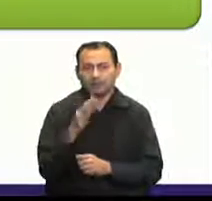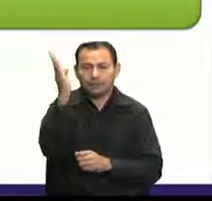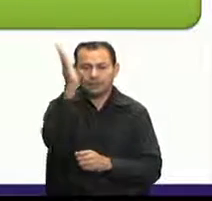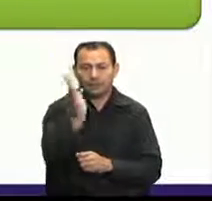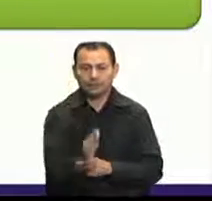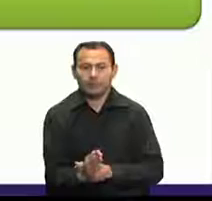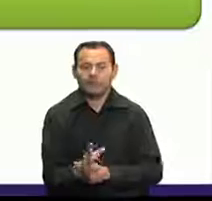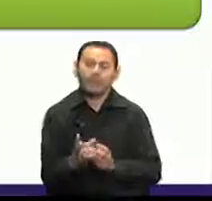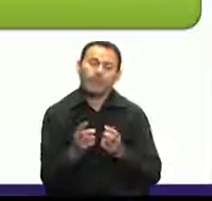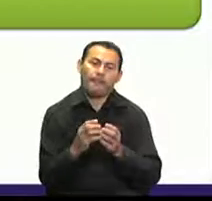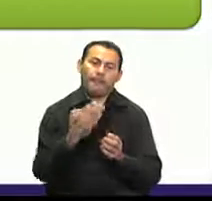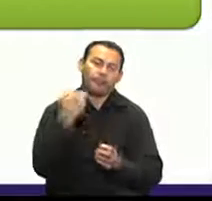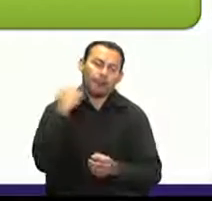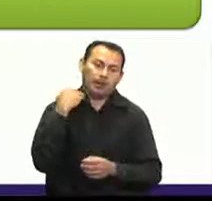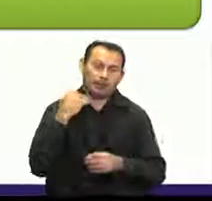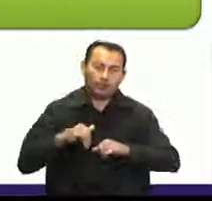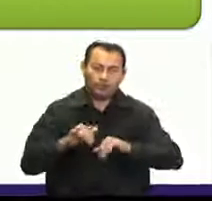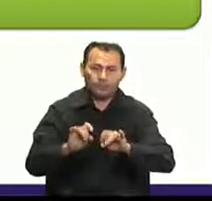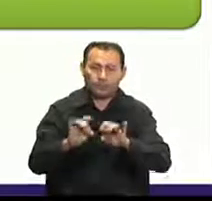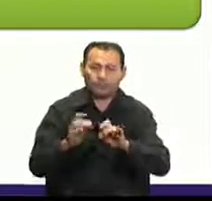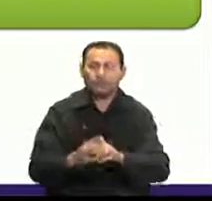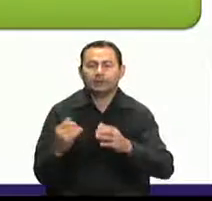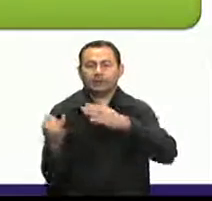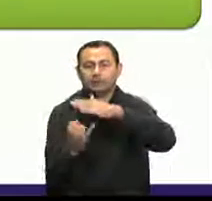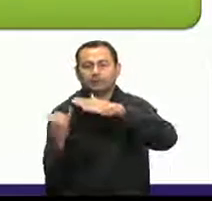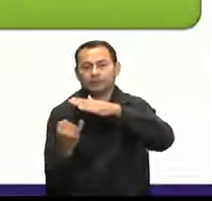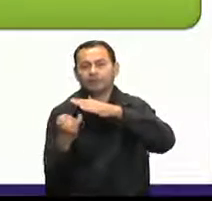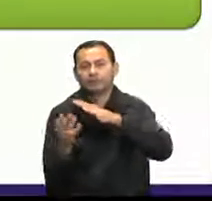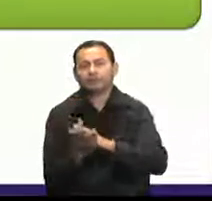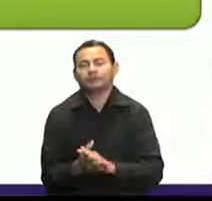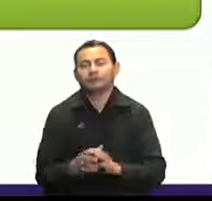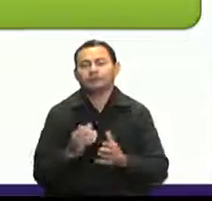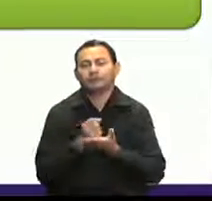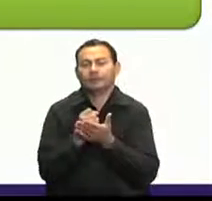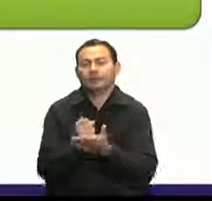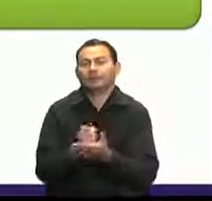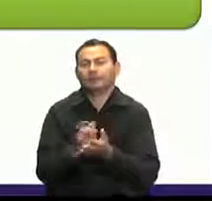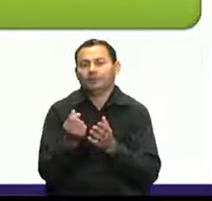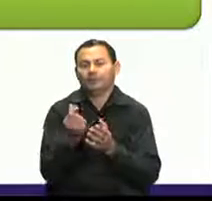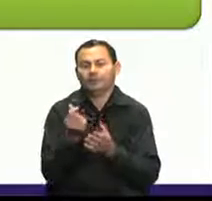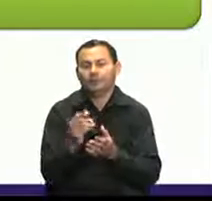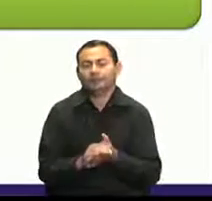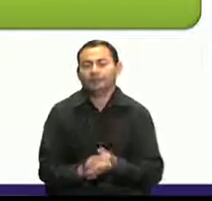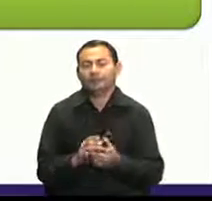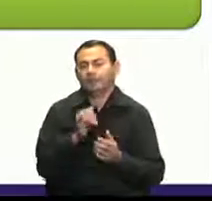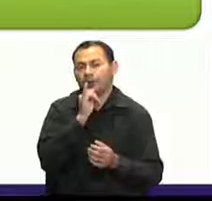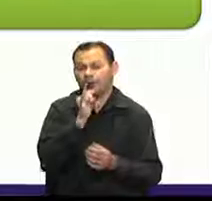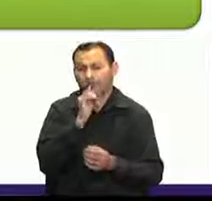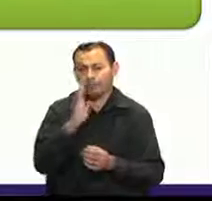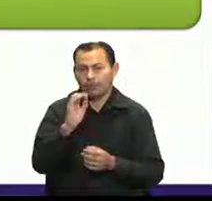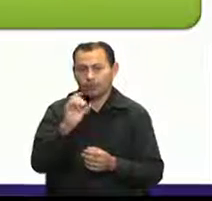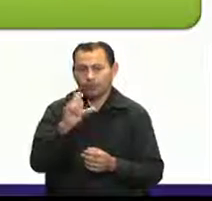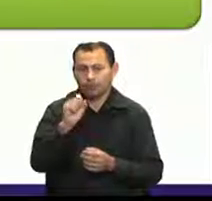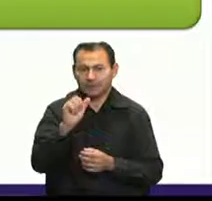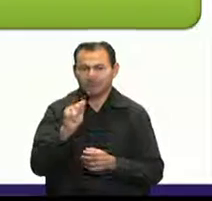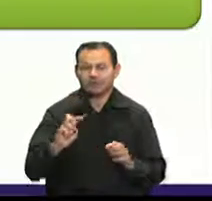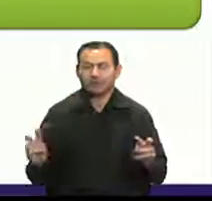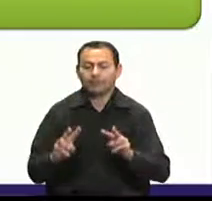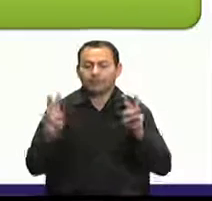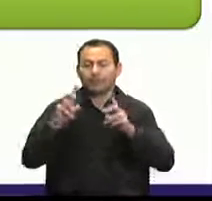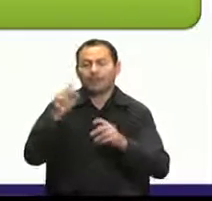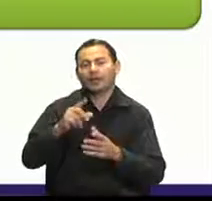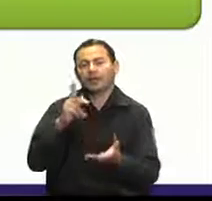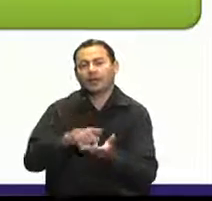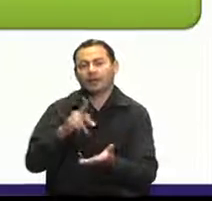como os bancos comerciais e instituições mediadoras financeiras como por exemplo a bolsa de valores dela são